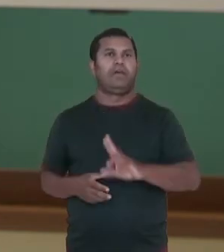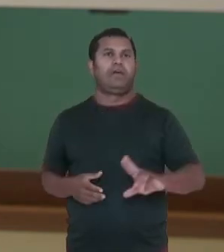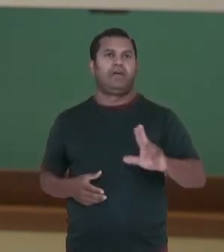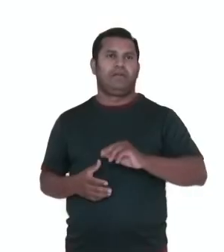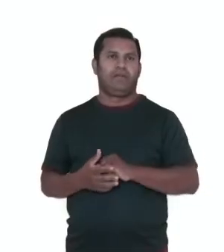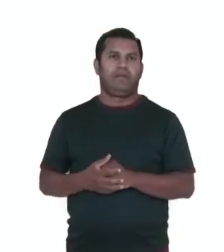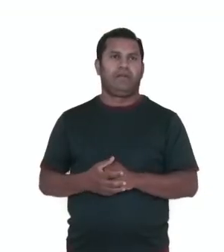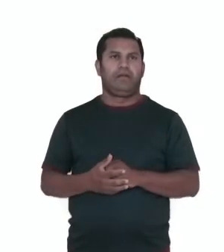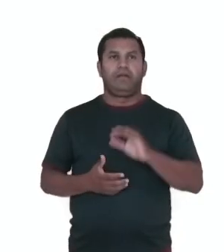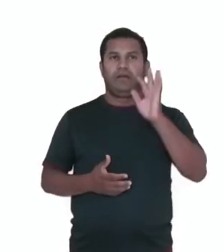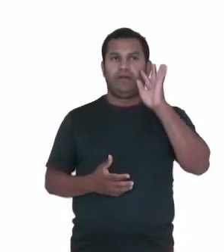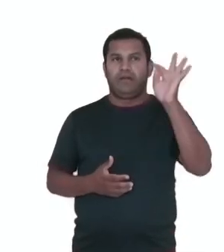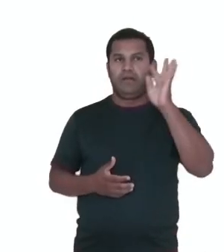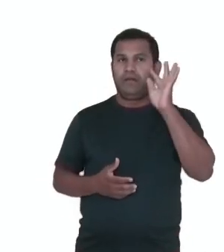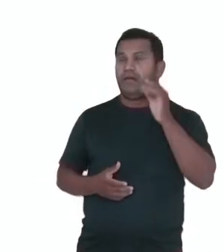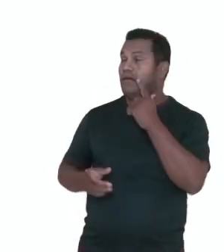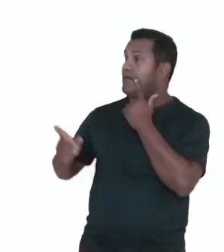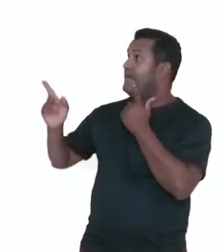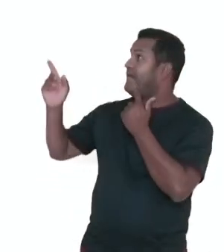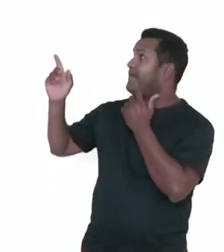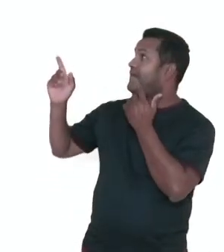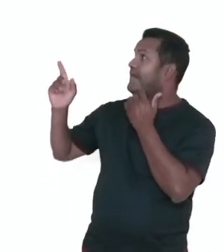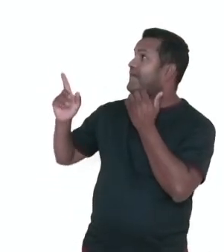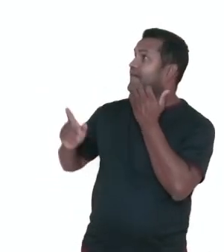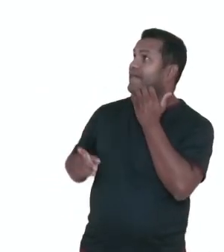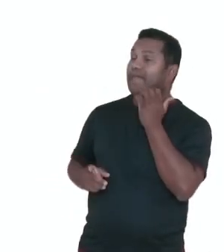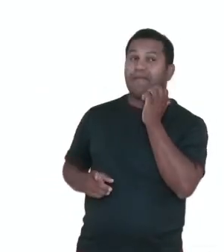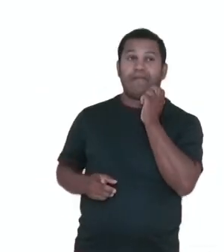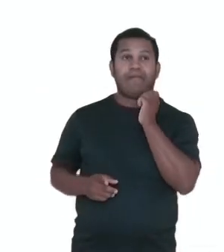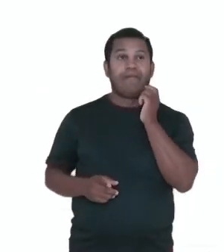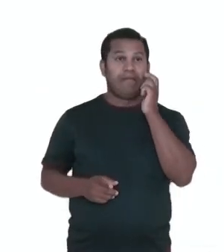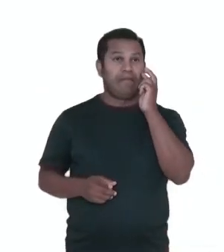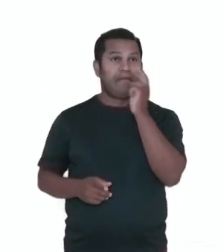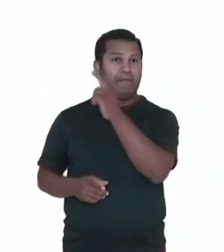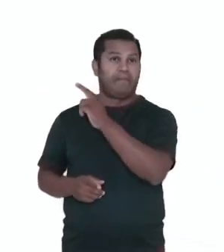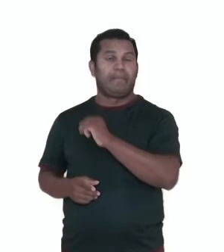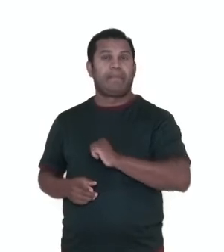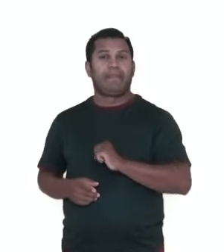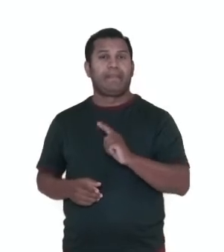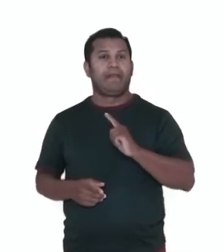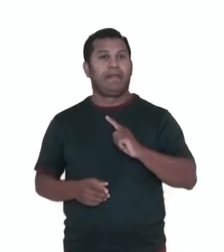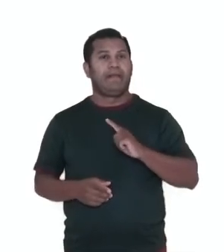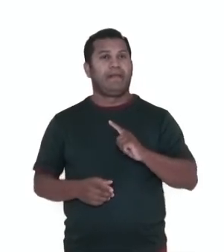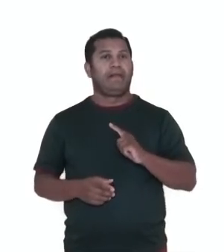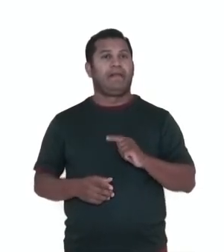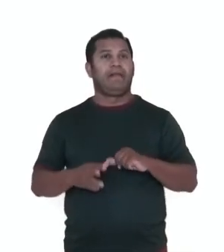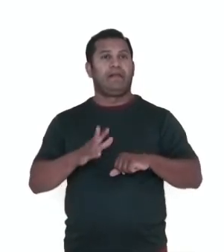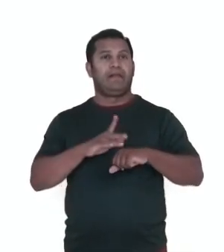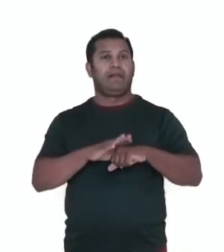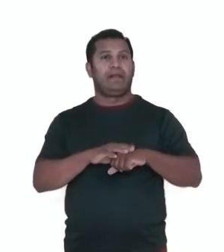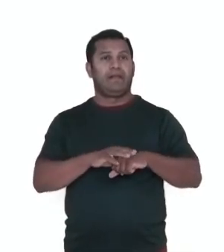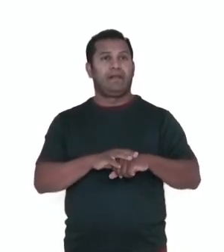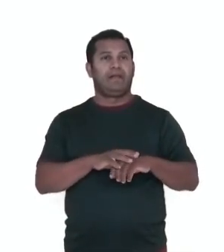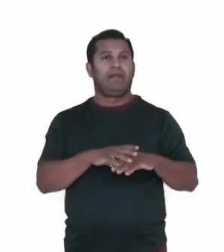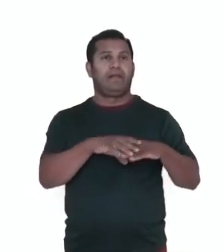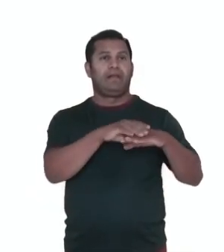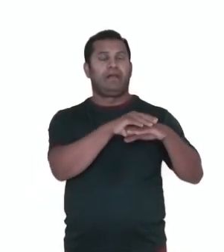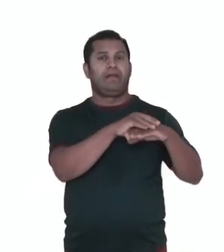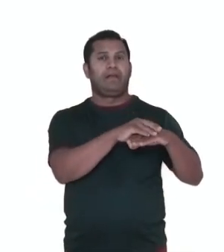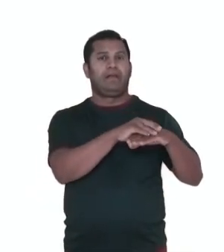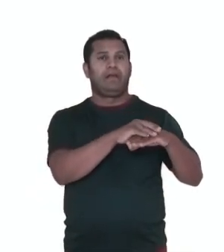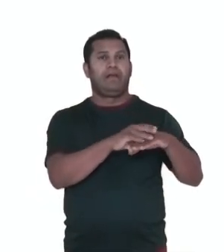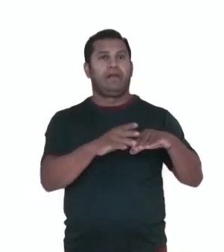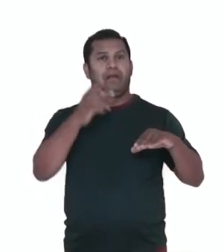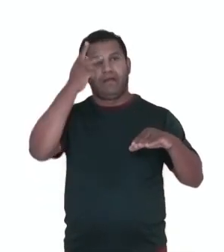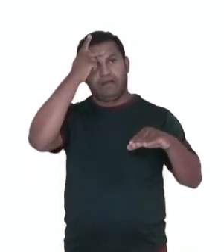Analise essa imagem, olha só. O que você está vendo? É um GIF. O que você pode perceber aqui? Olha, tenho alguém